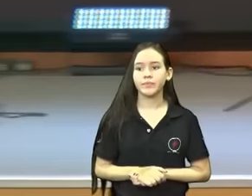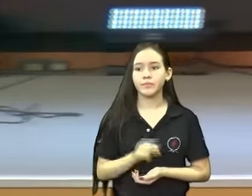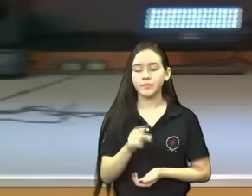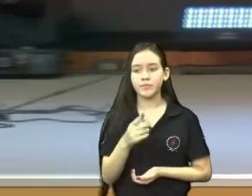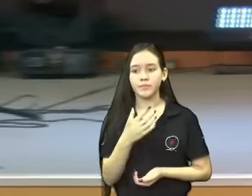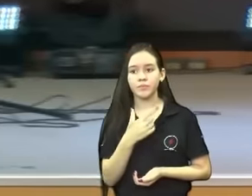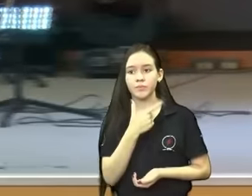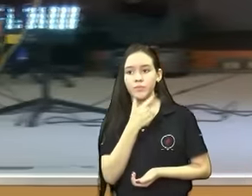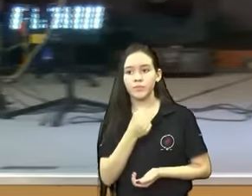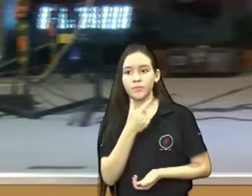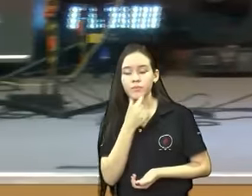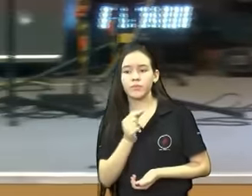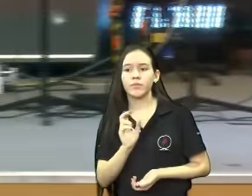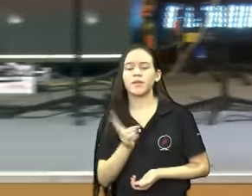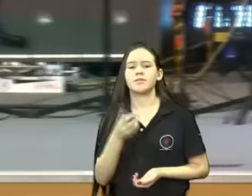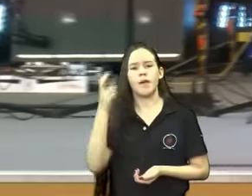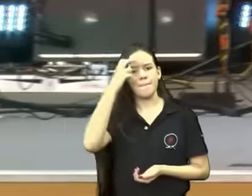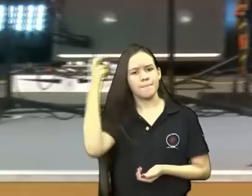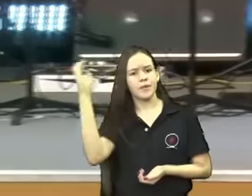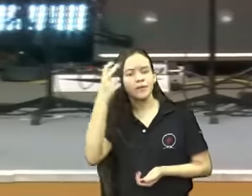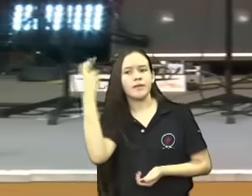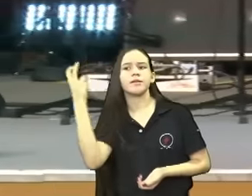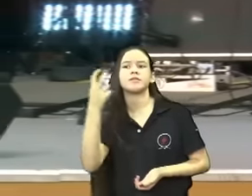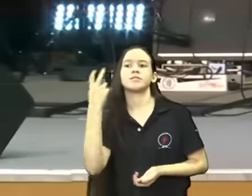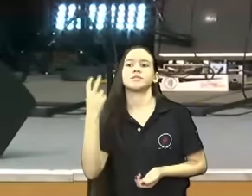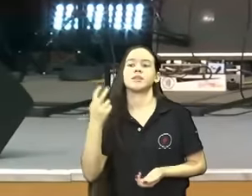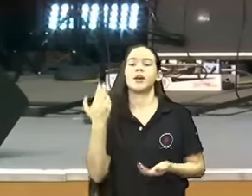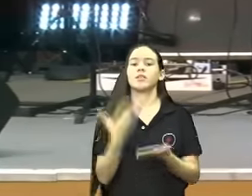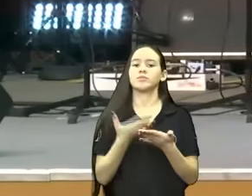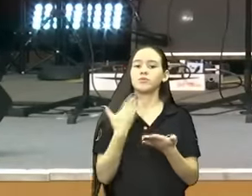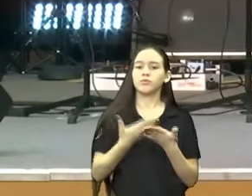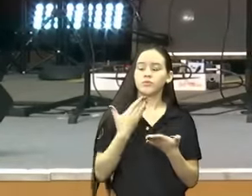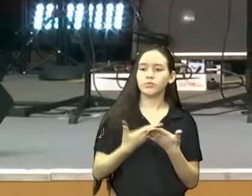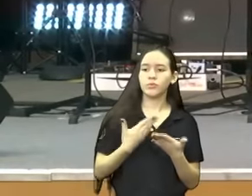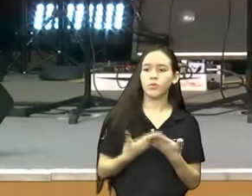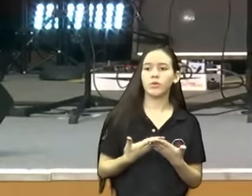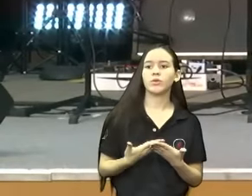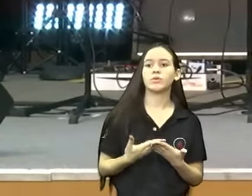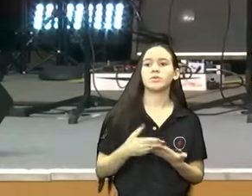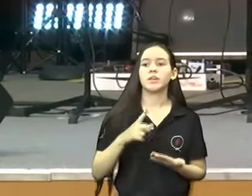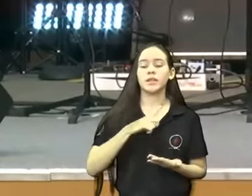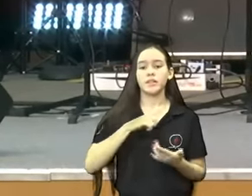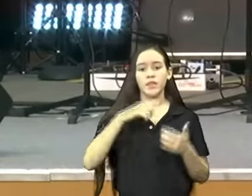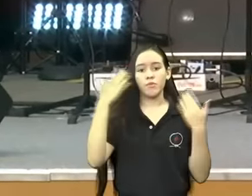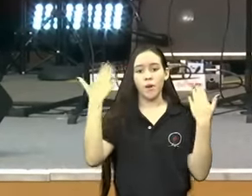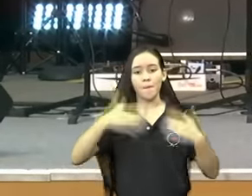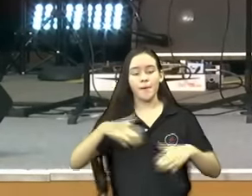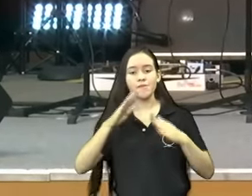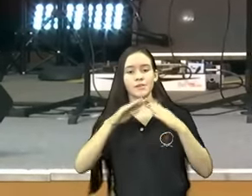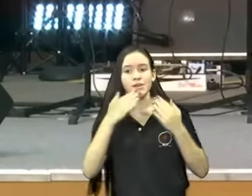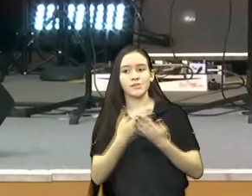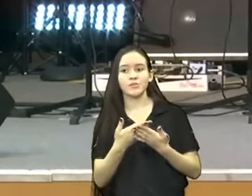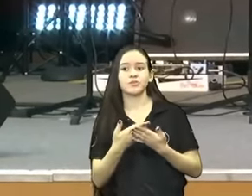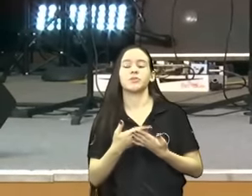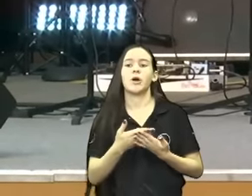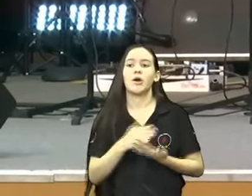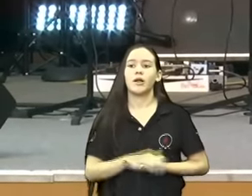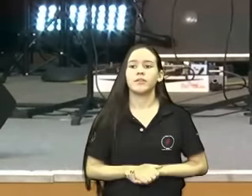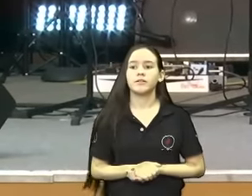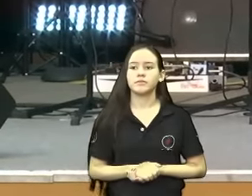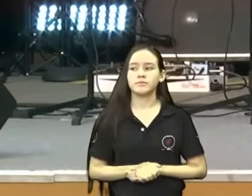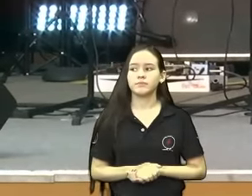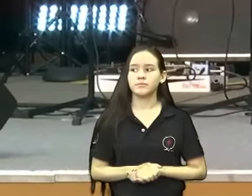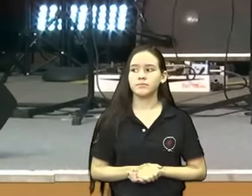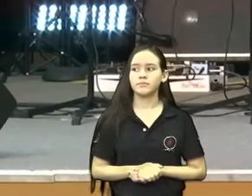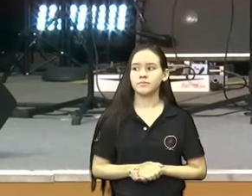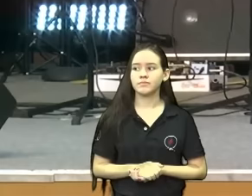se esse cara se ele se foi muito inteligente estudioso teve uma prova no colégio ele tava no ginásio naquela época era